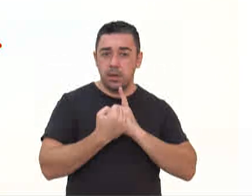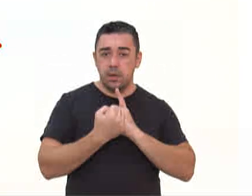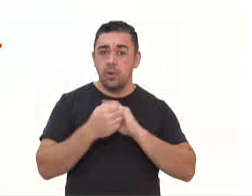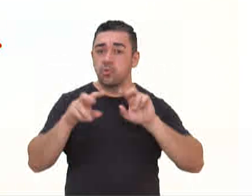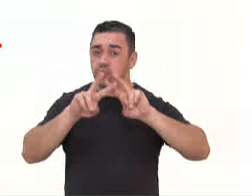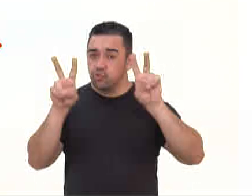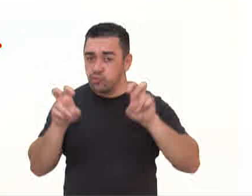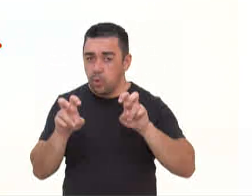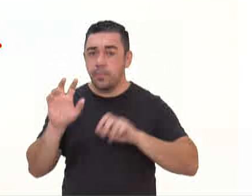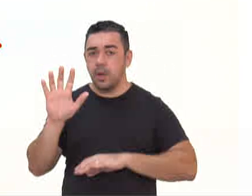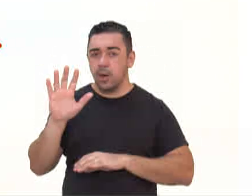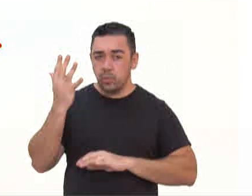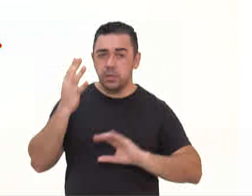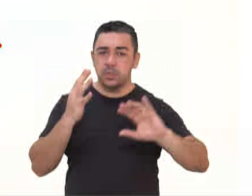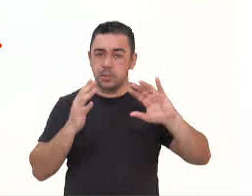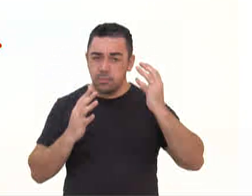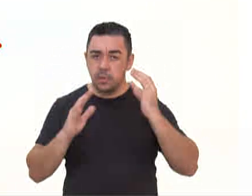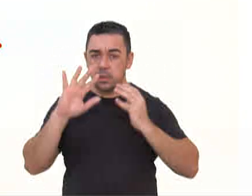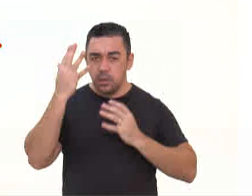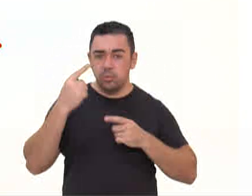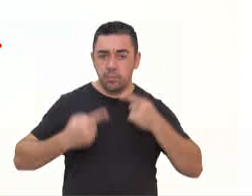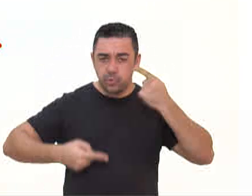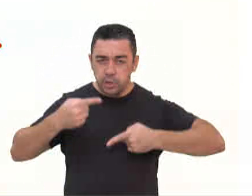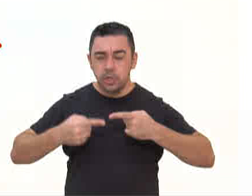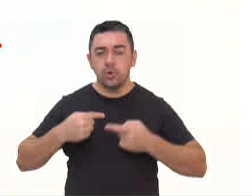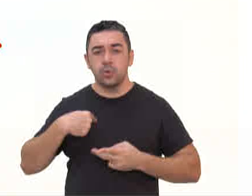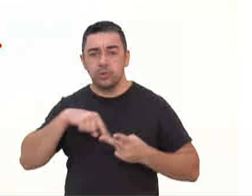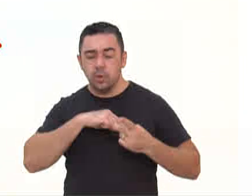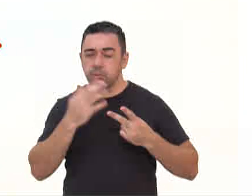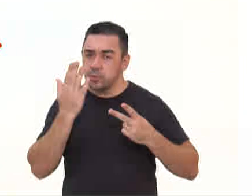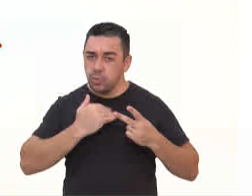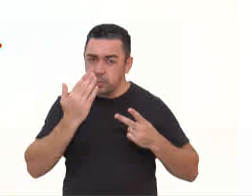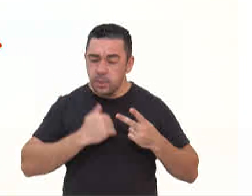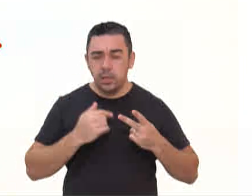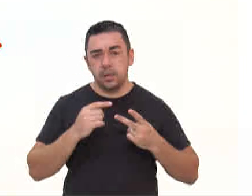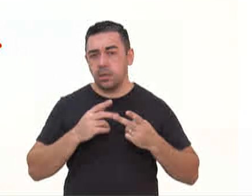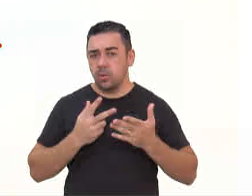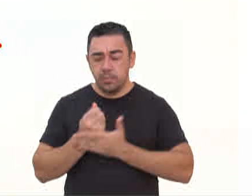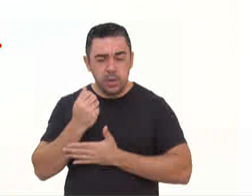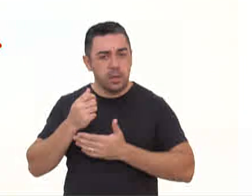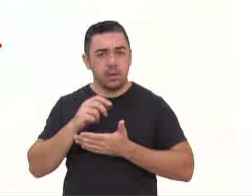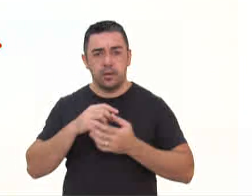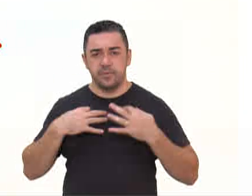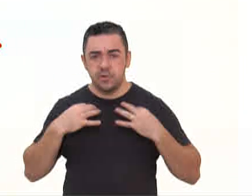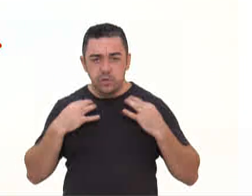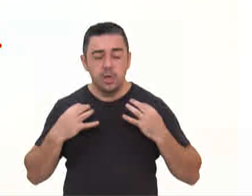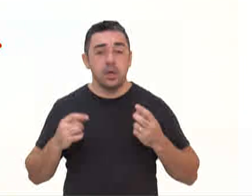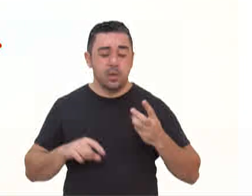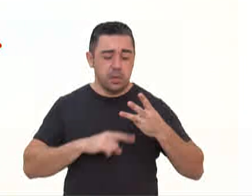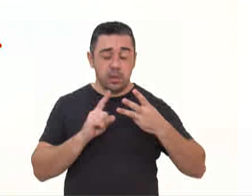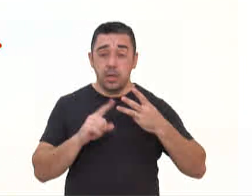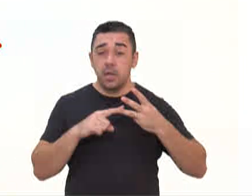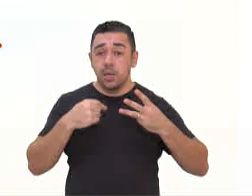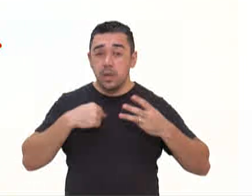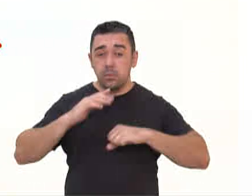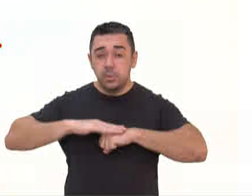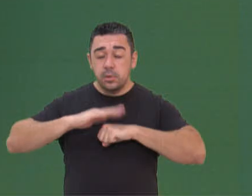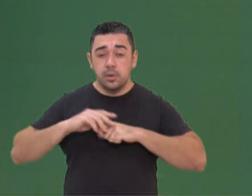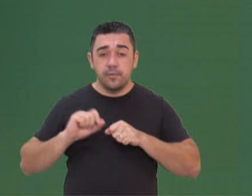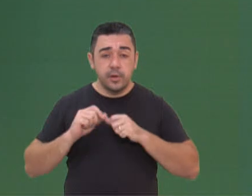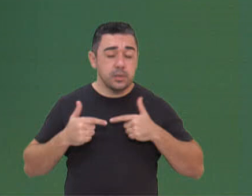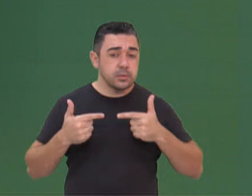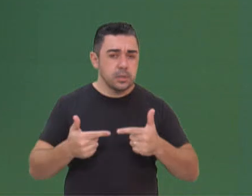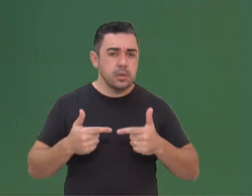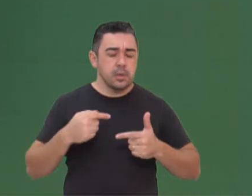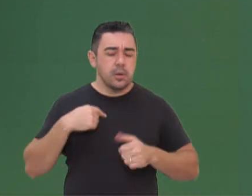os acontecimentos políticos, sobre o que consumir, sobre como agir e sobre o que esperar do futuro.